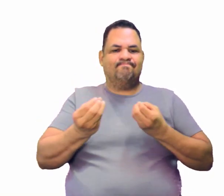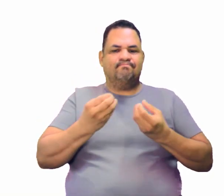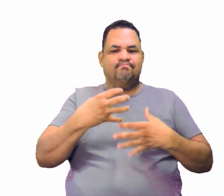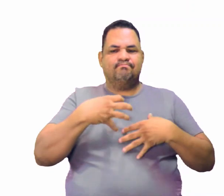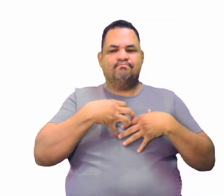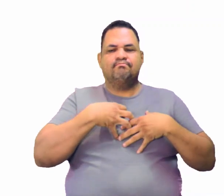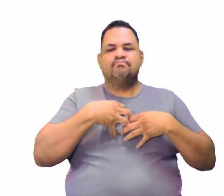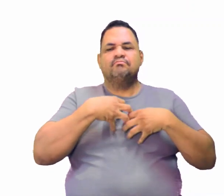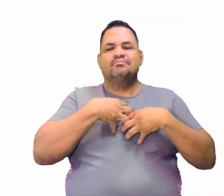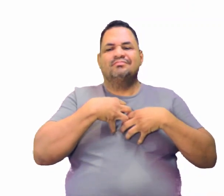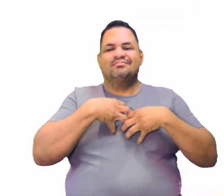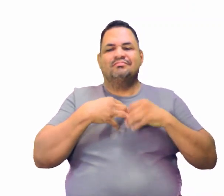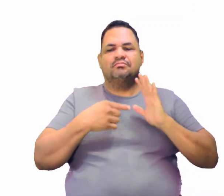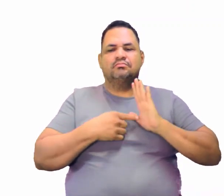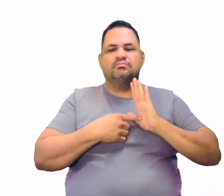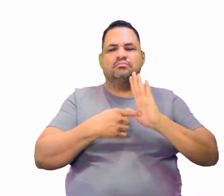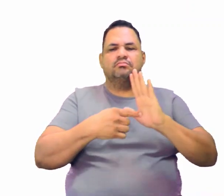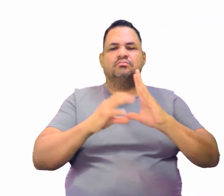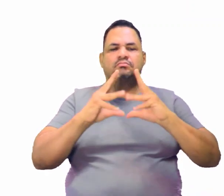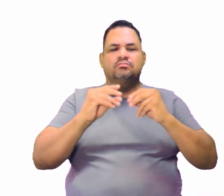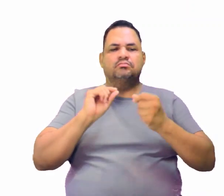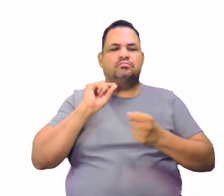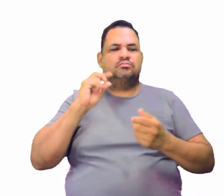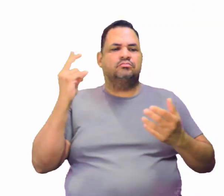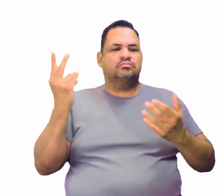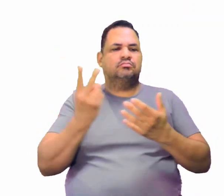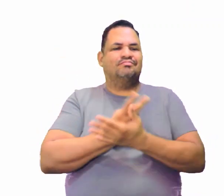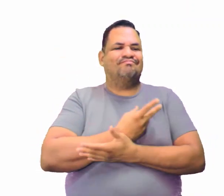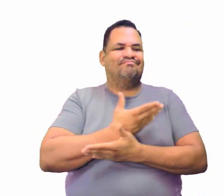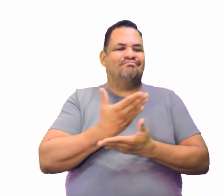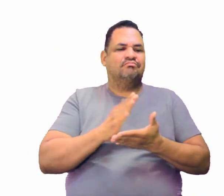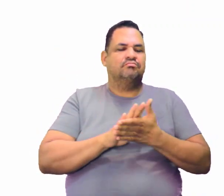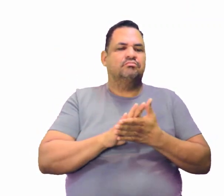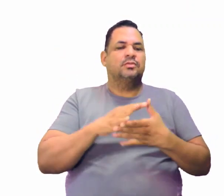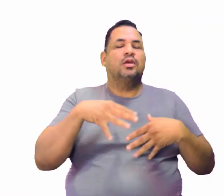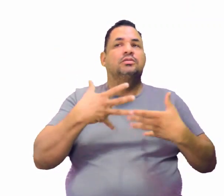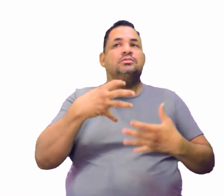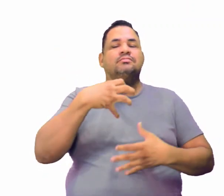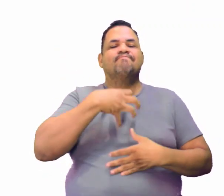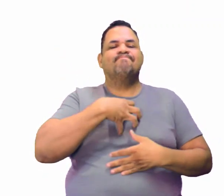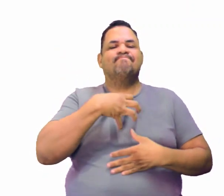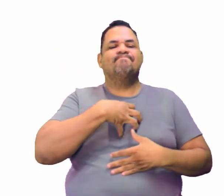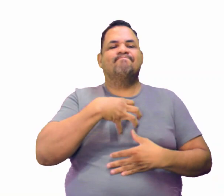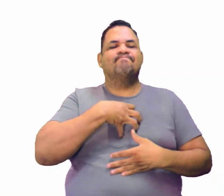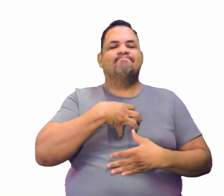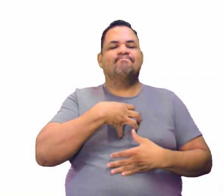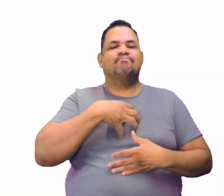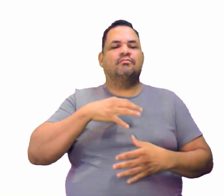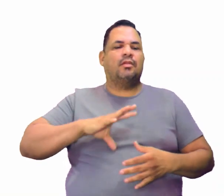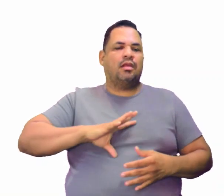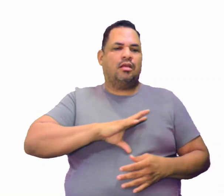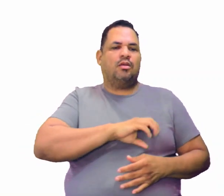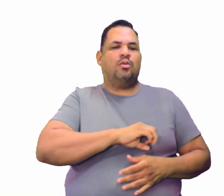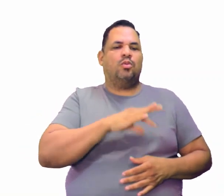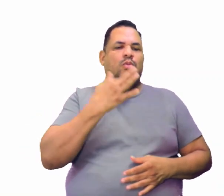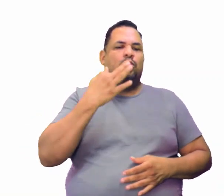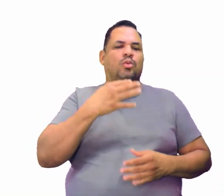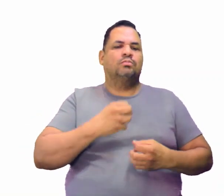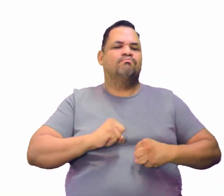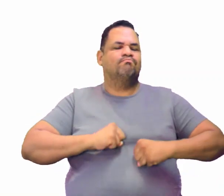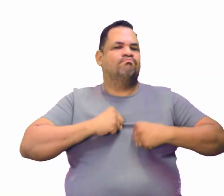para expressar sentimento de toda a natureza. Que sentimentos são esses? Que pode ser de amor,